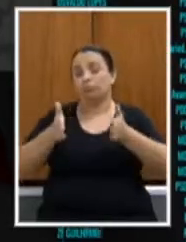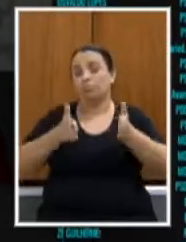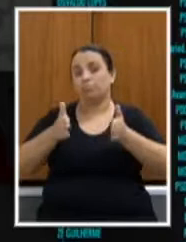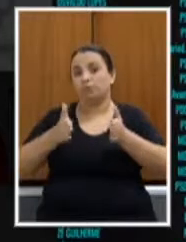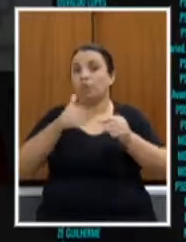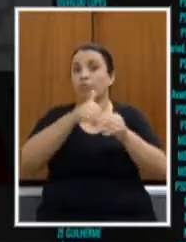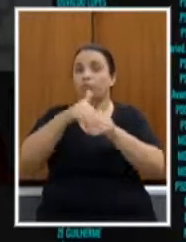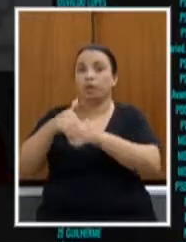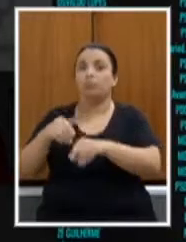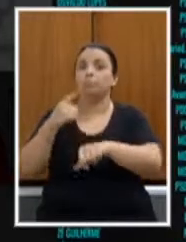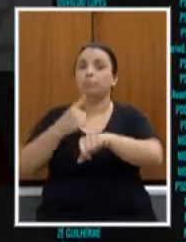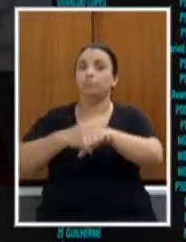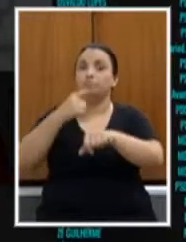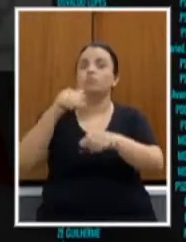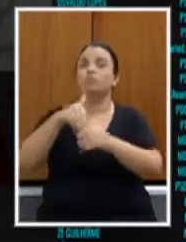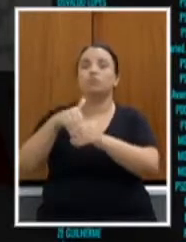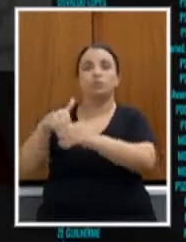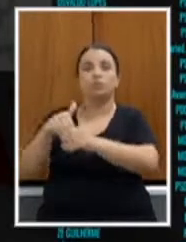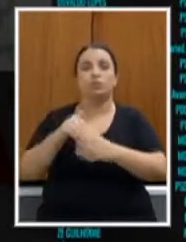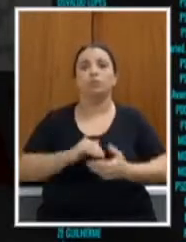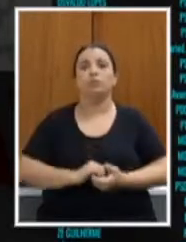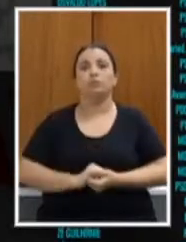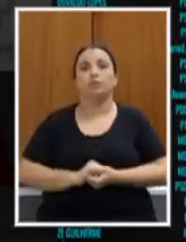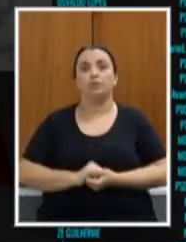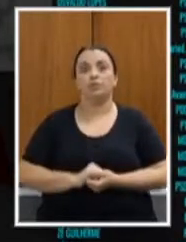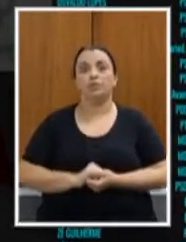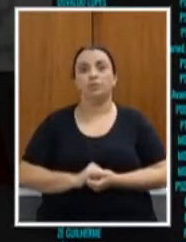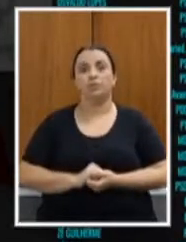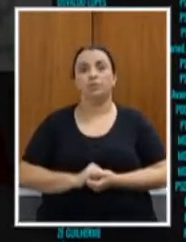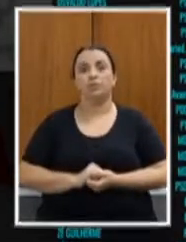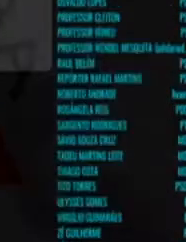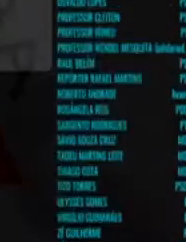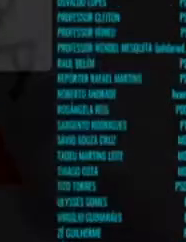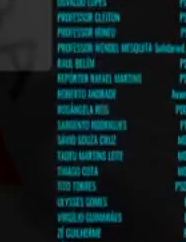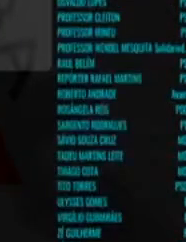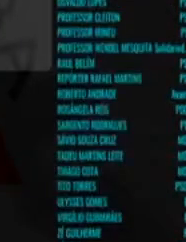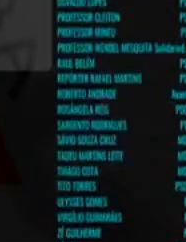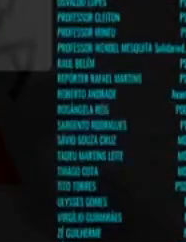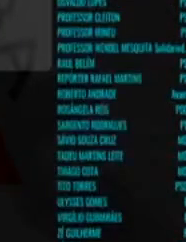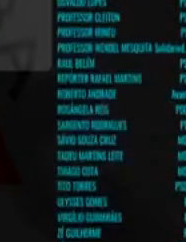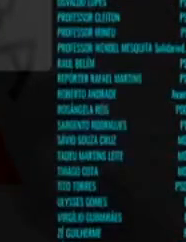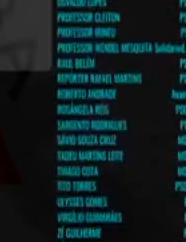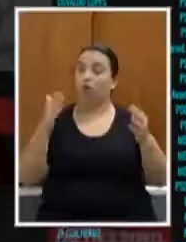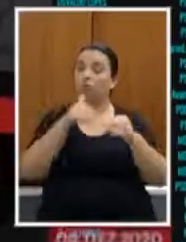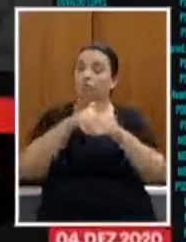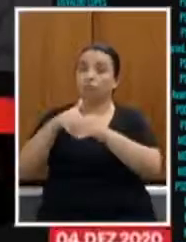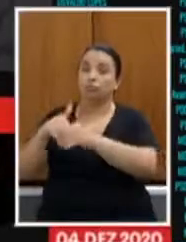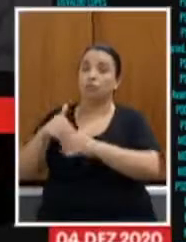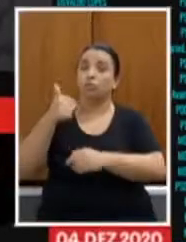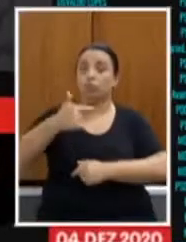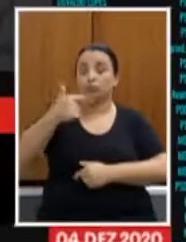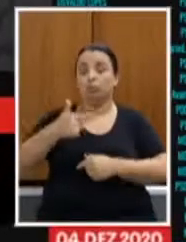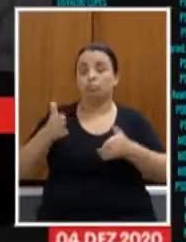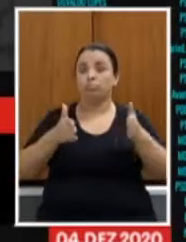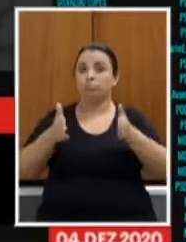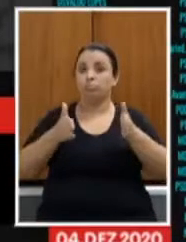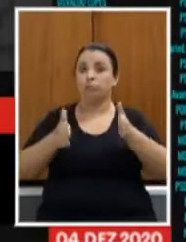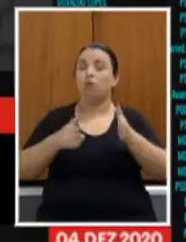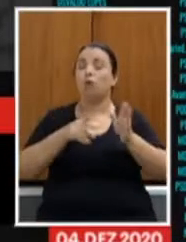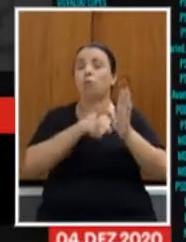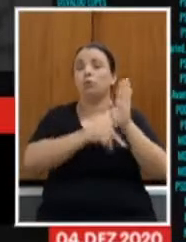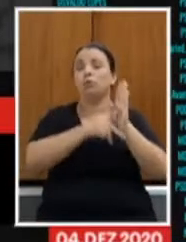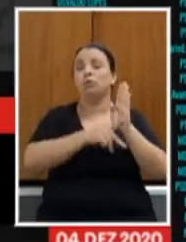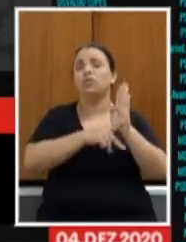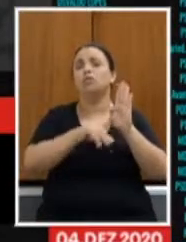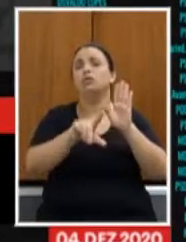de votação. Em votação. Agora está sendo votado em segundo turno um projeto de lei do